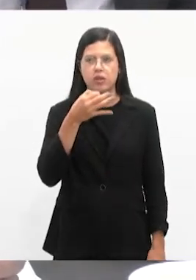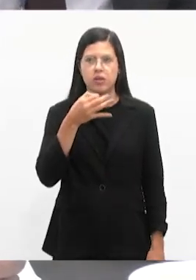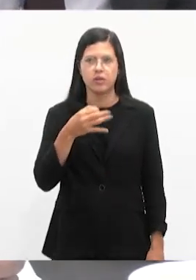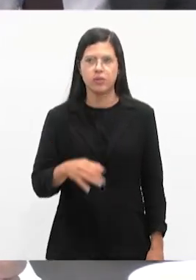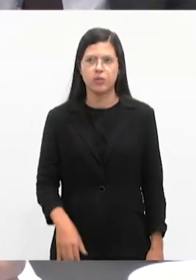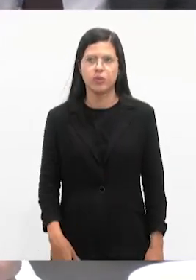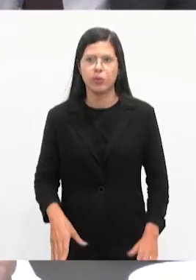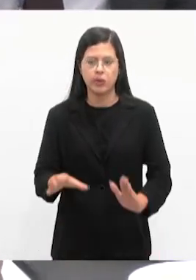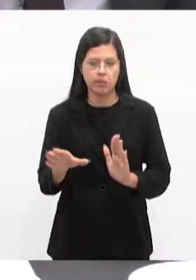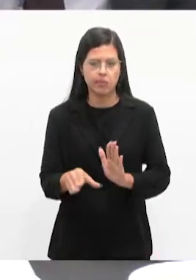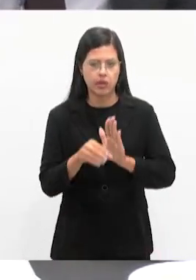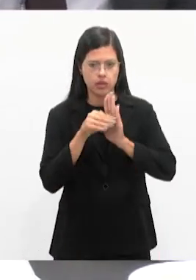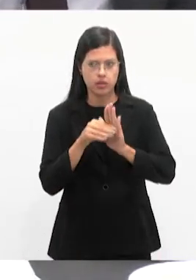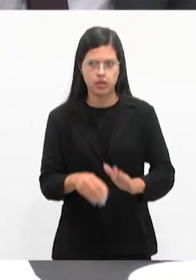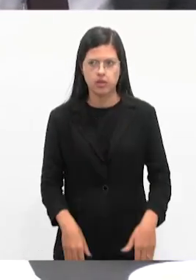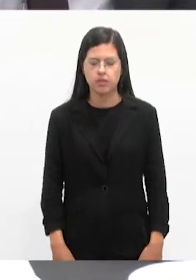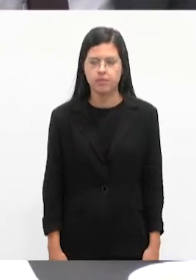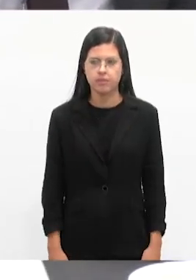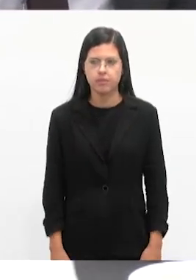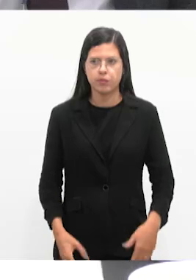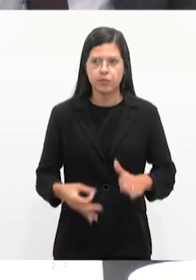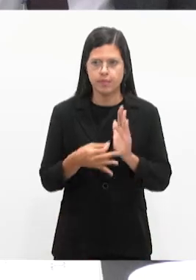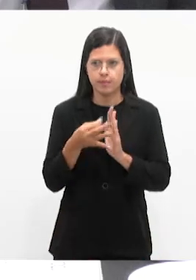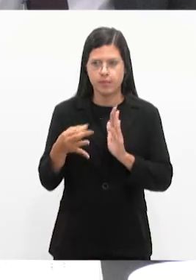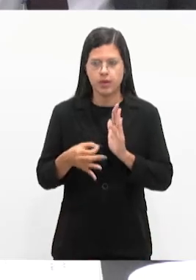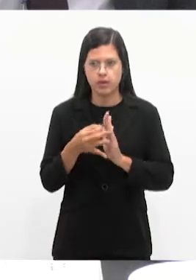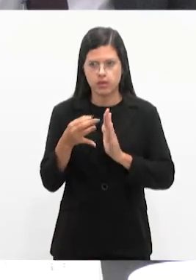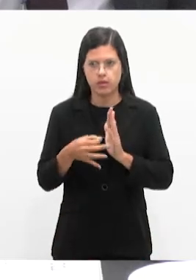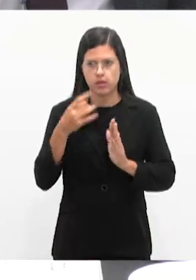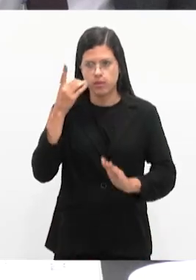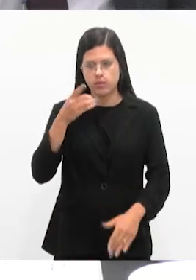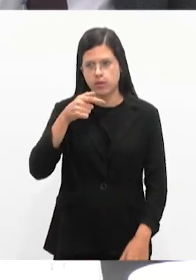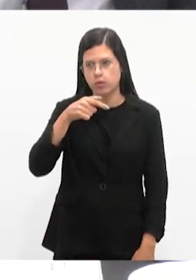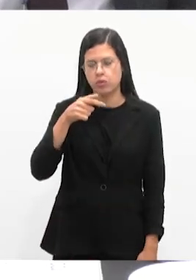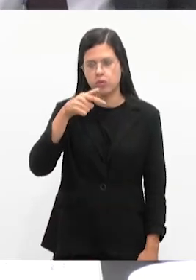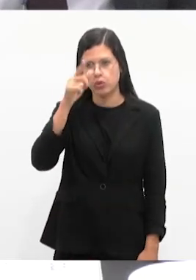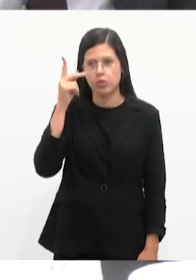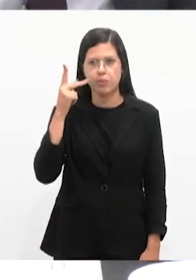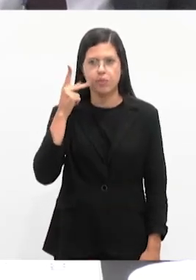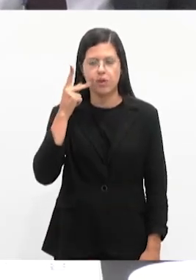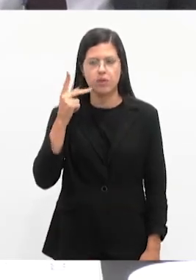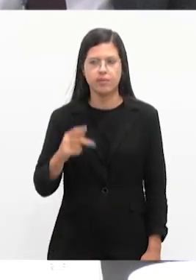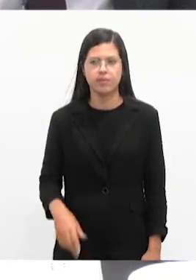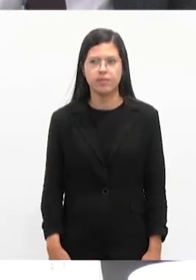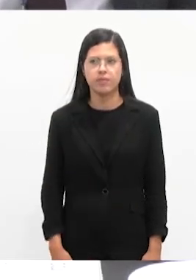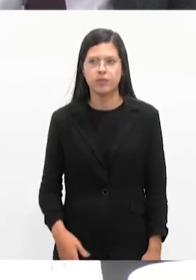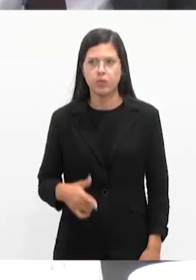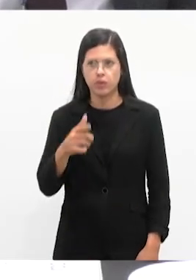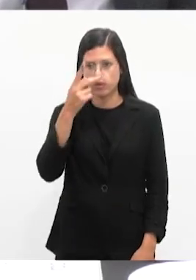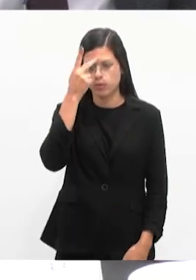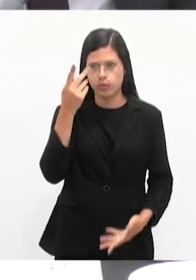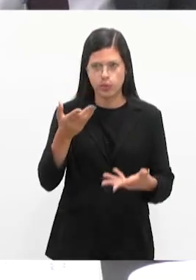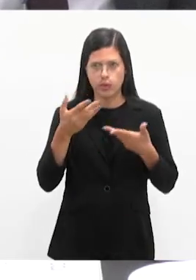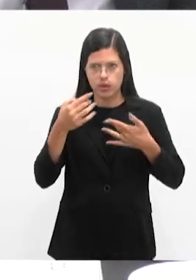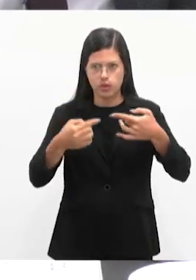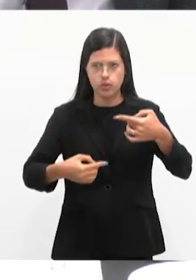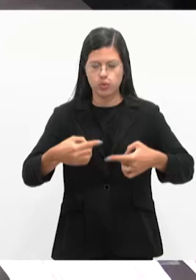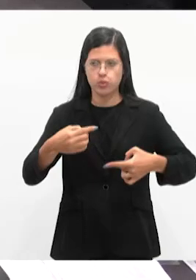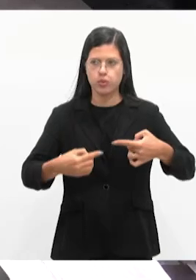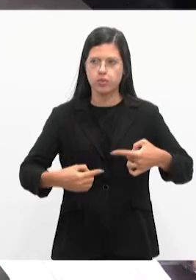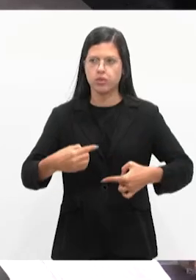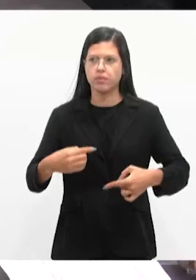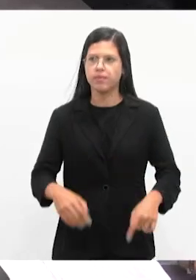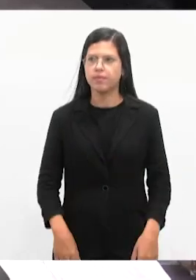com emendas. Né? Alterado, 15C. O parecer do deputado Luiz Paulo. Mais alguém que gostaria de discutir?